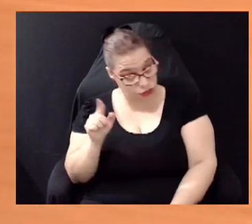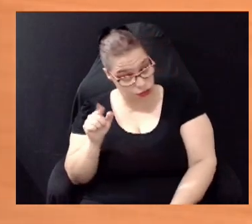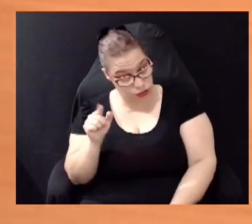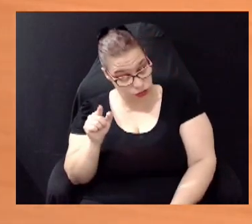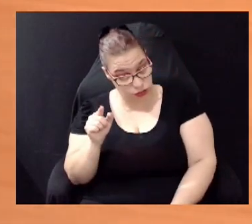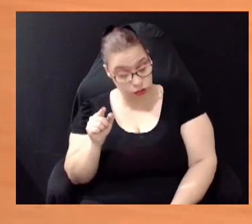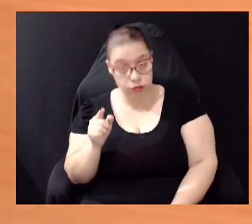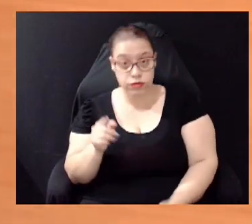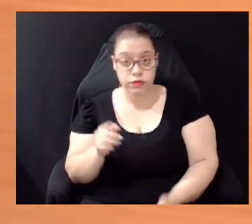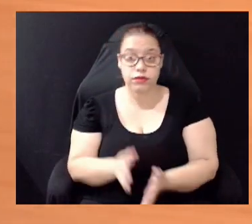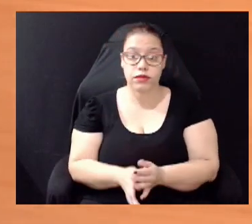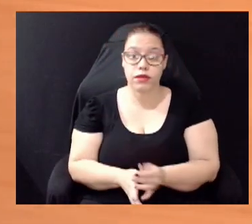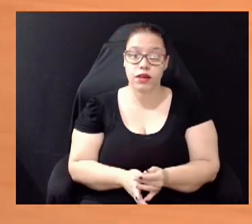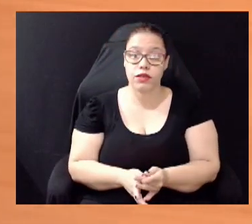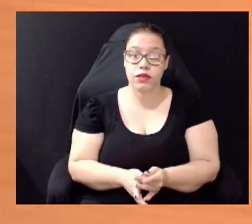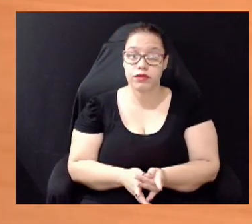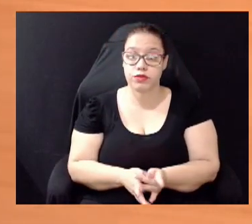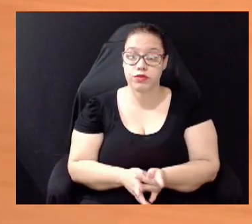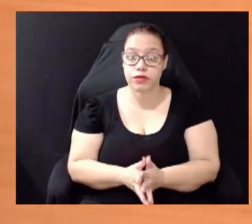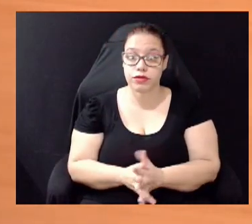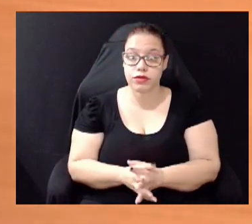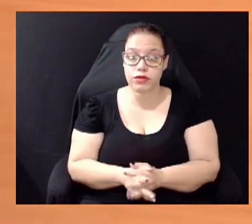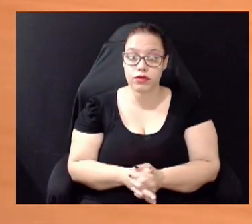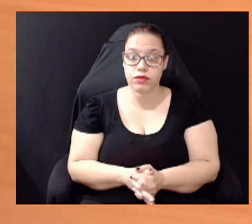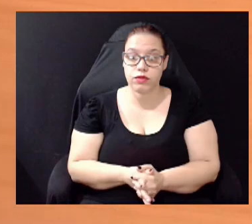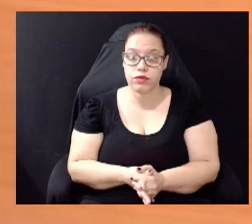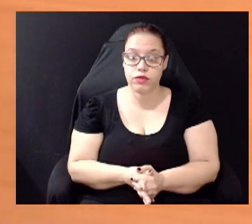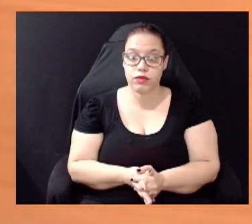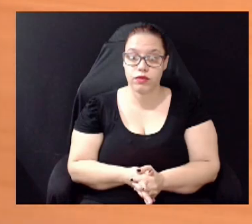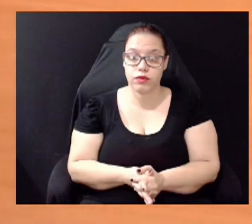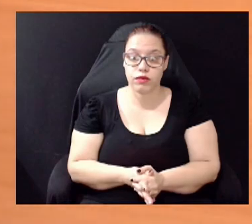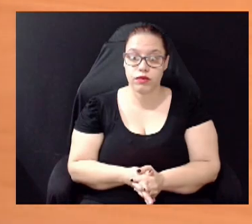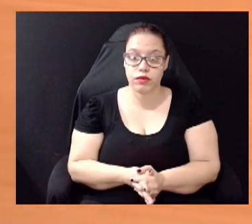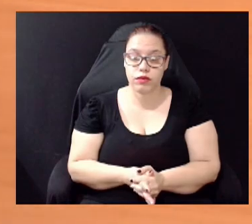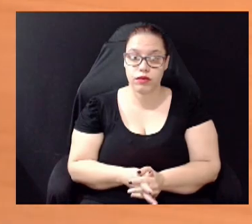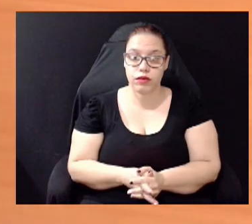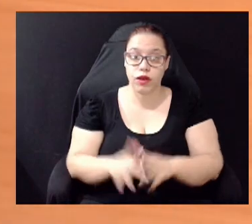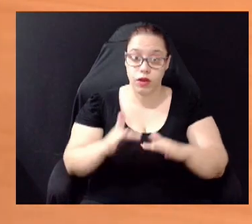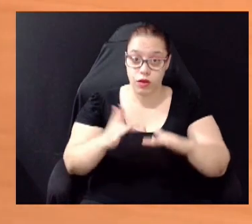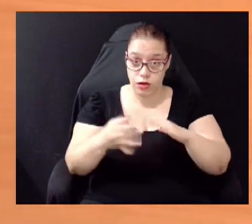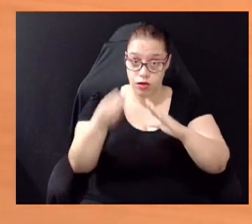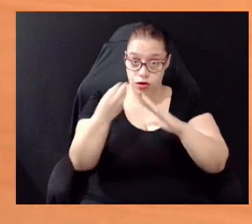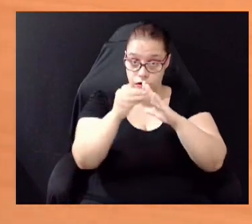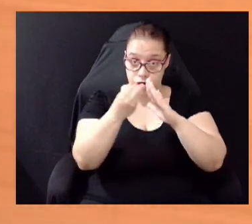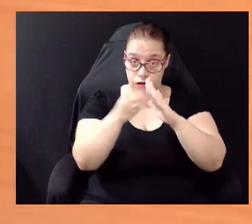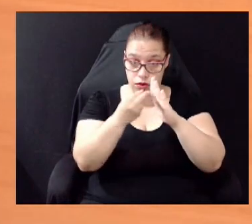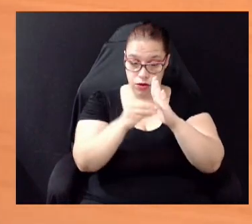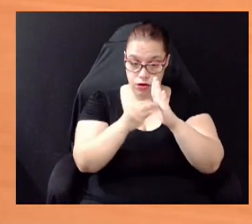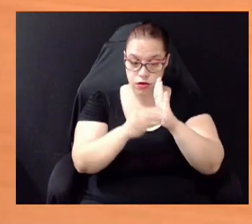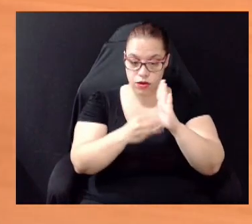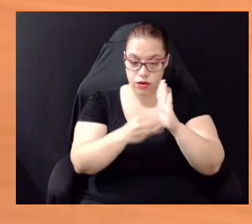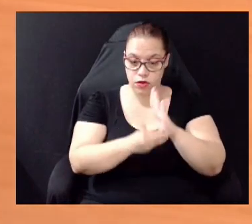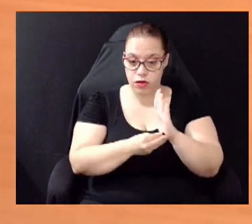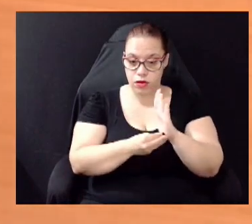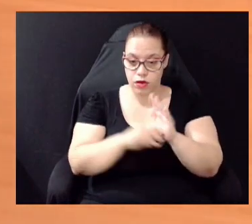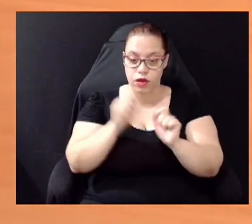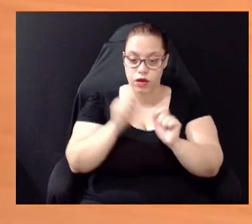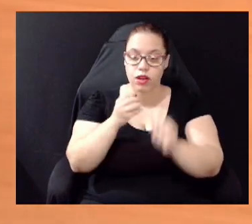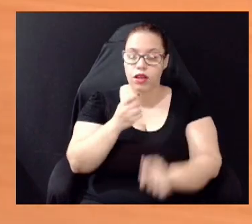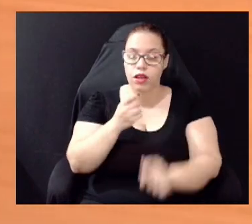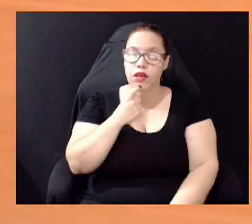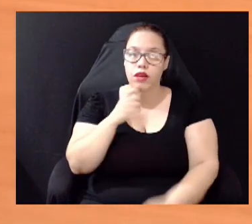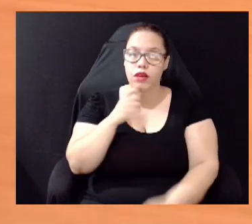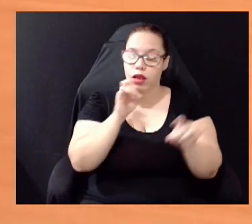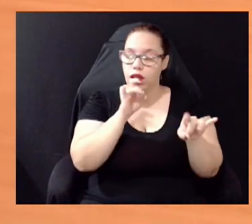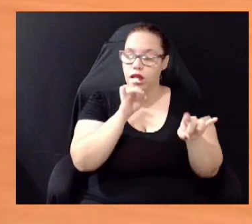lá. Então, sempre nas redes sociais estou postando a situação, né, que está Campinas, abandono, o centro